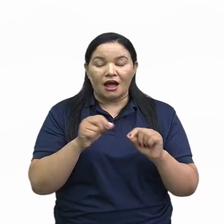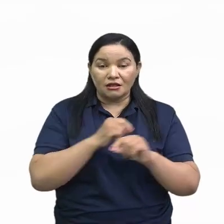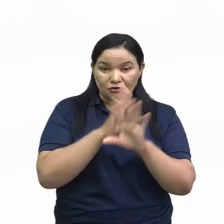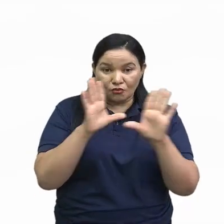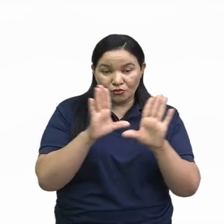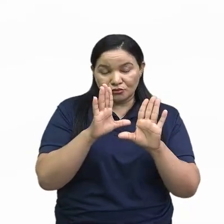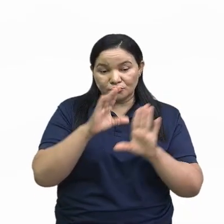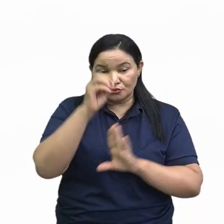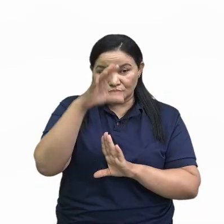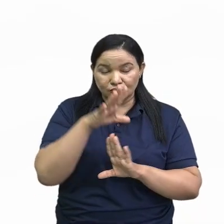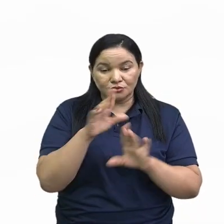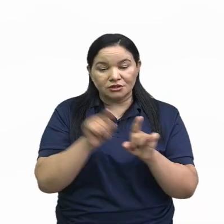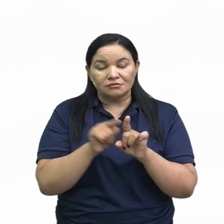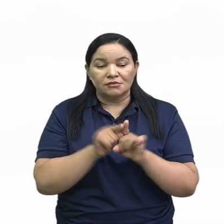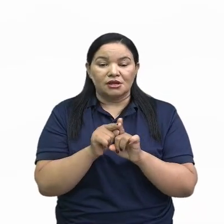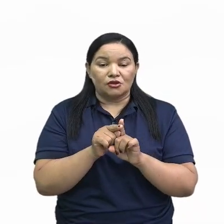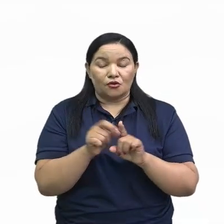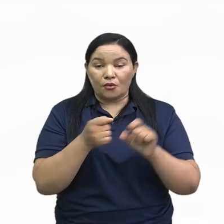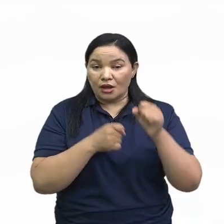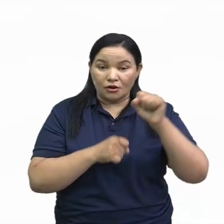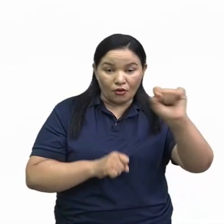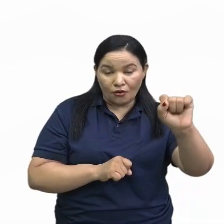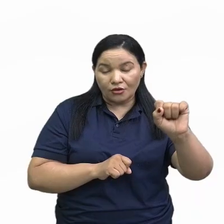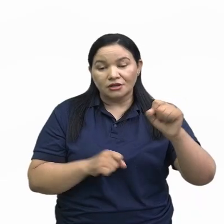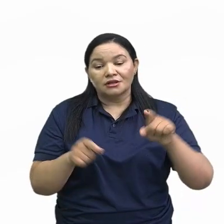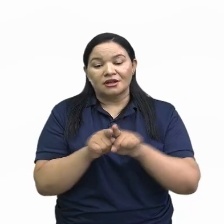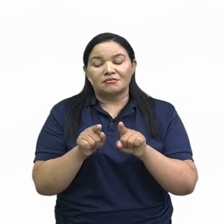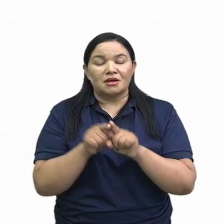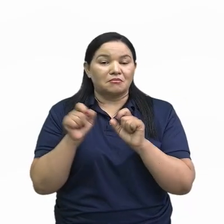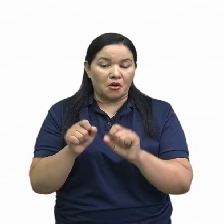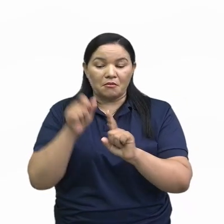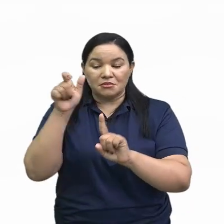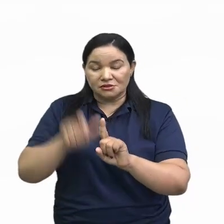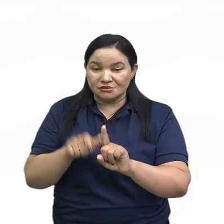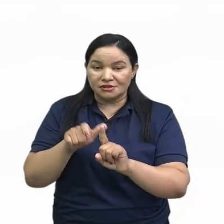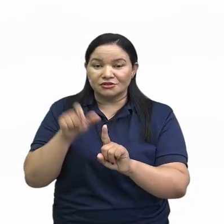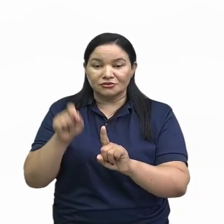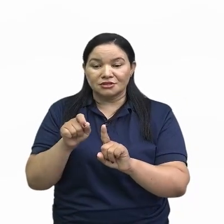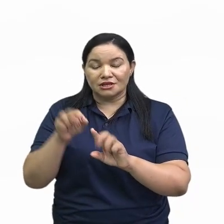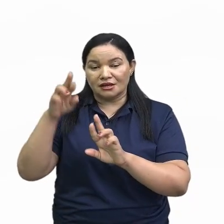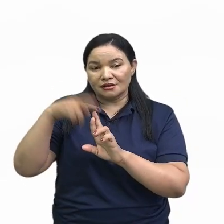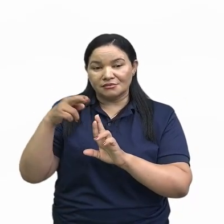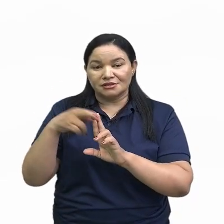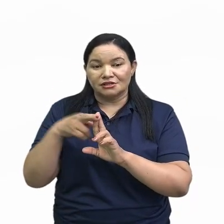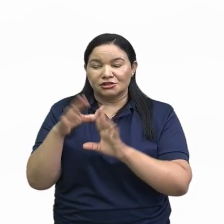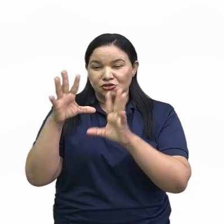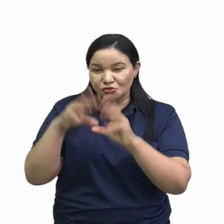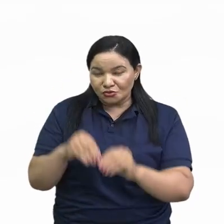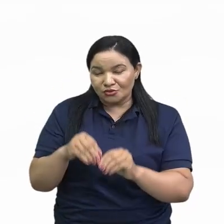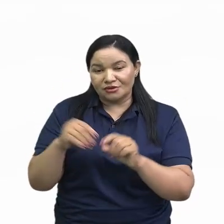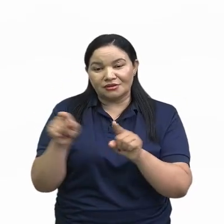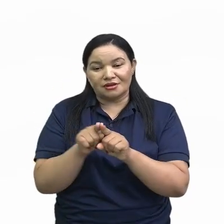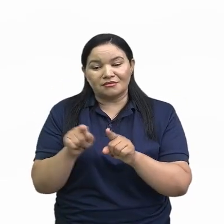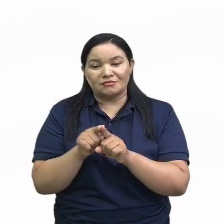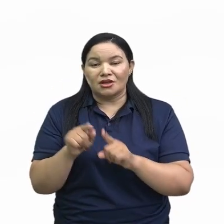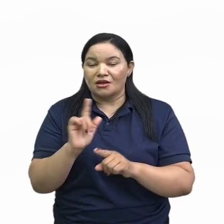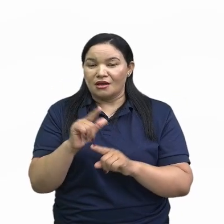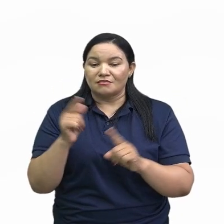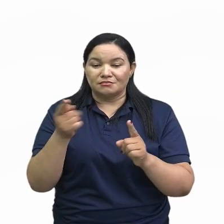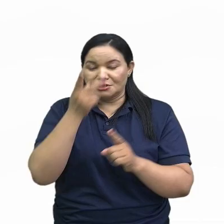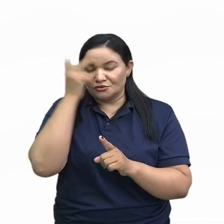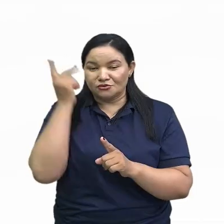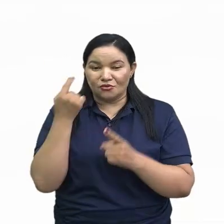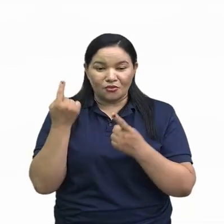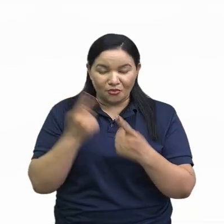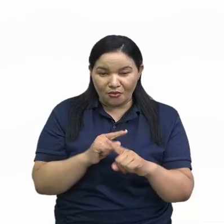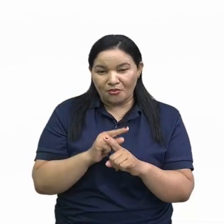que ajudam o herói da história, como você pode ter personagens que representam a escuridão, o vilão, o antagonista, aqueles